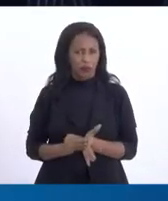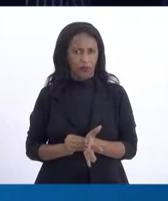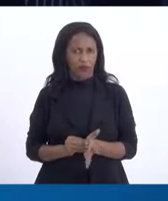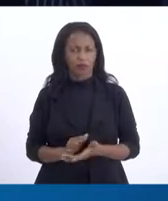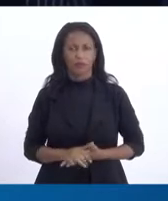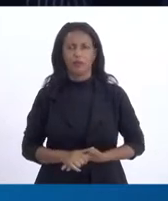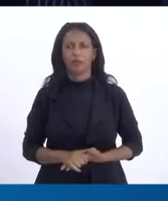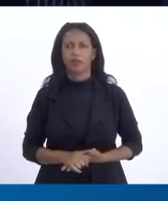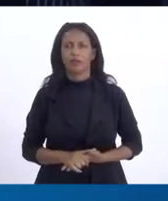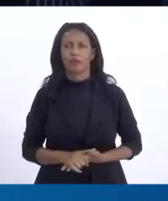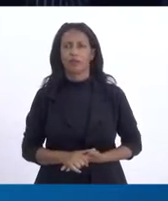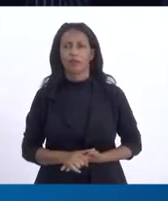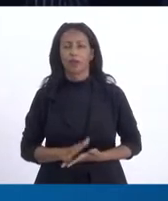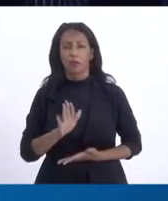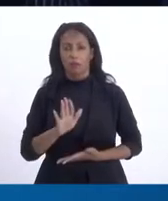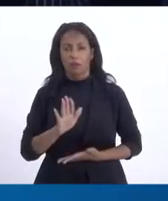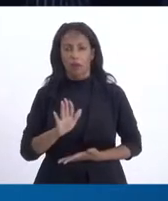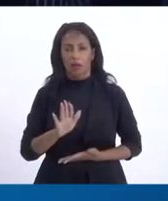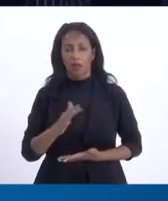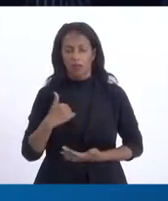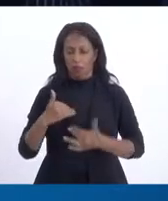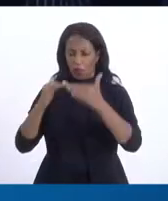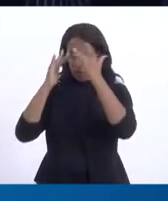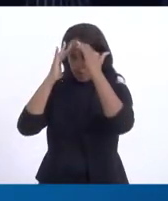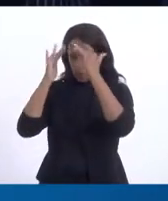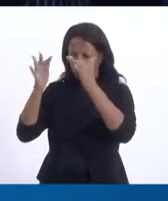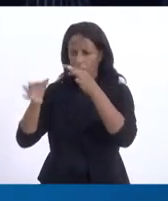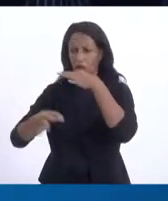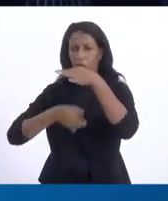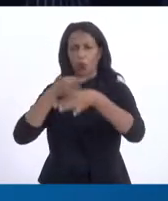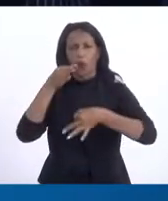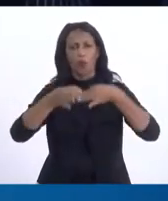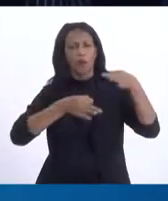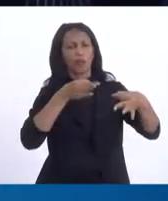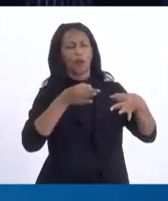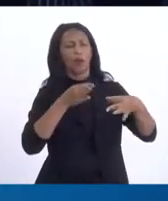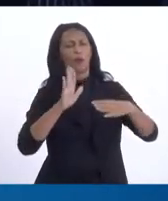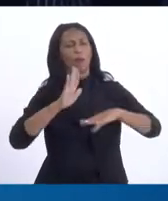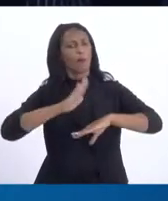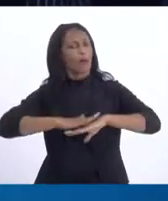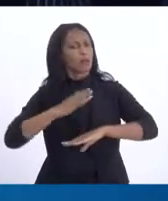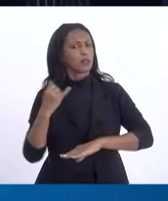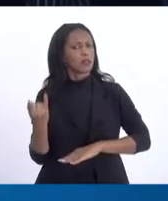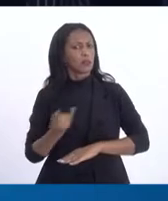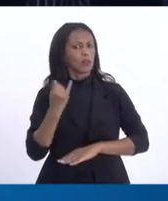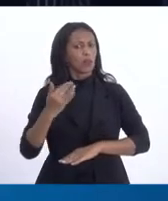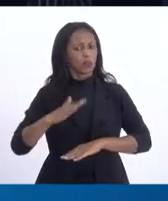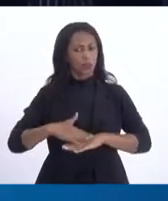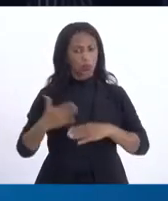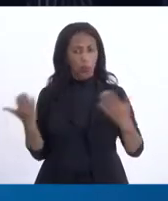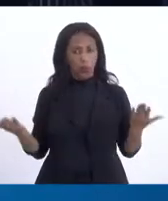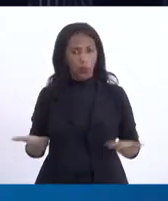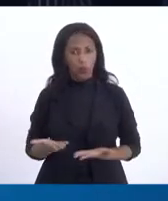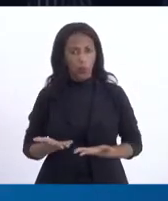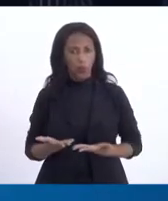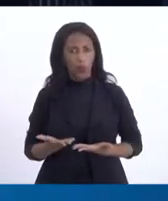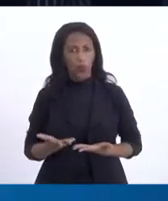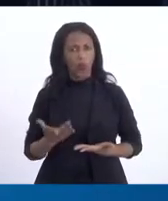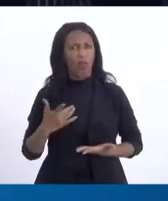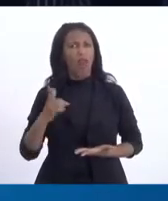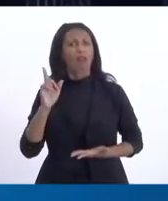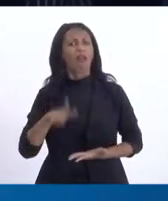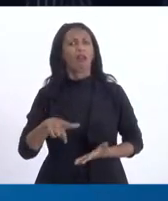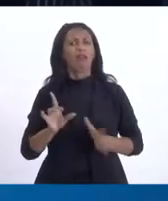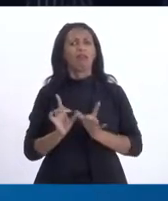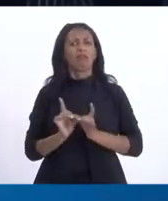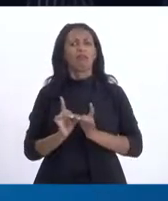afirmar, respeitando a opinião de outros, que o mais importante que nós estamos fazendo aqui é a